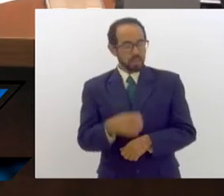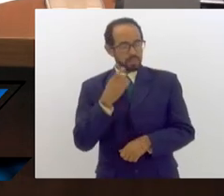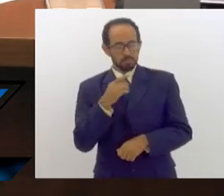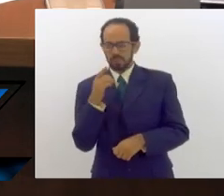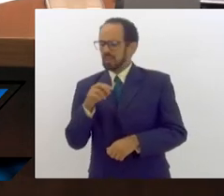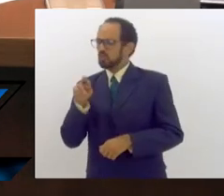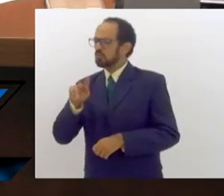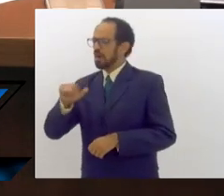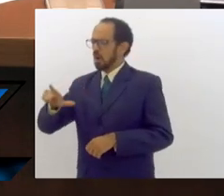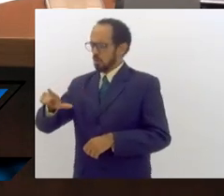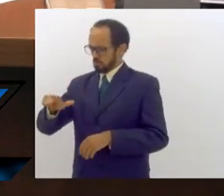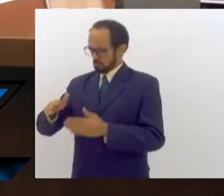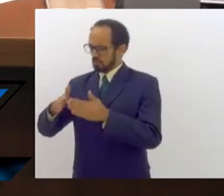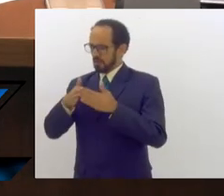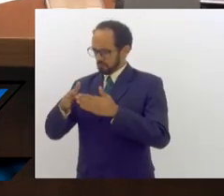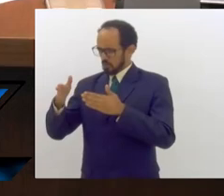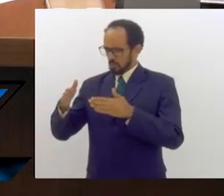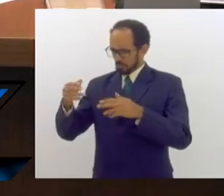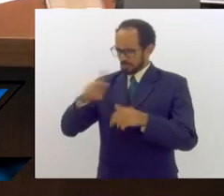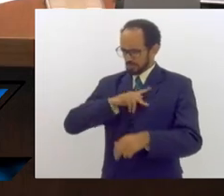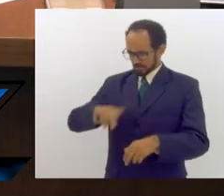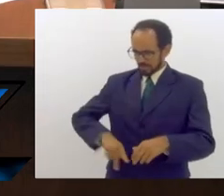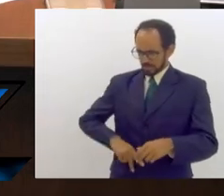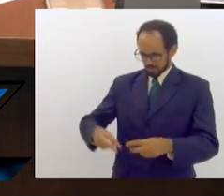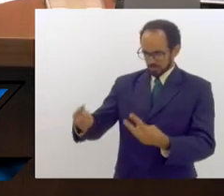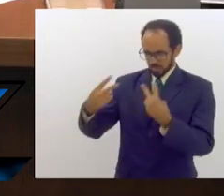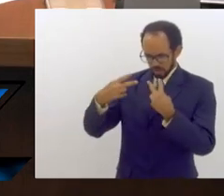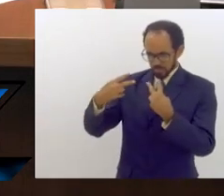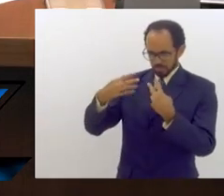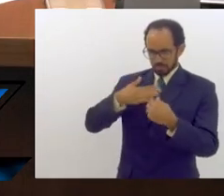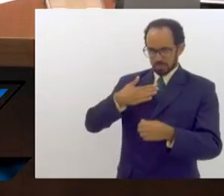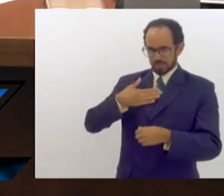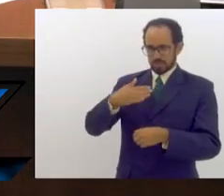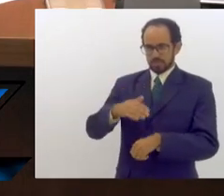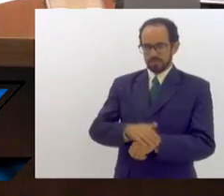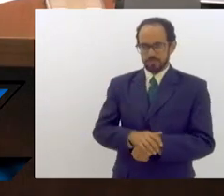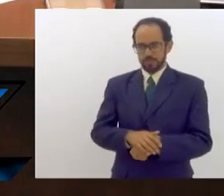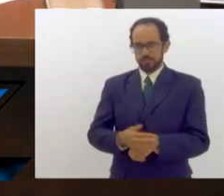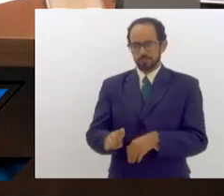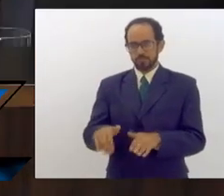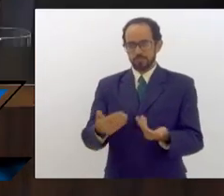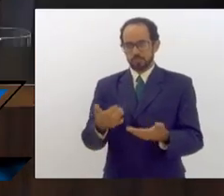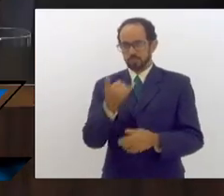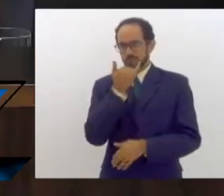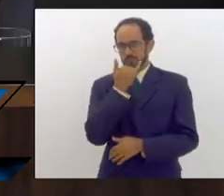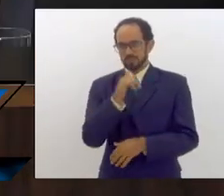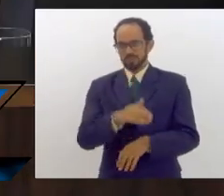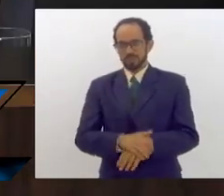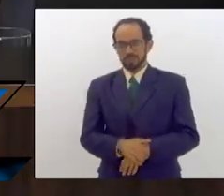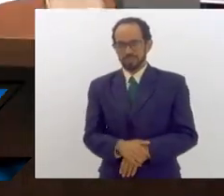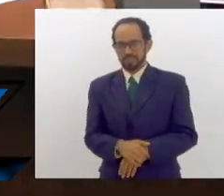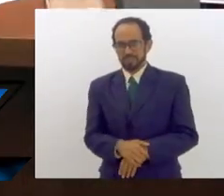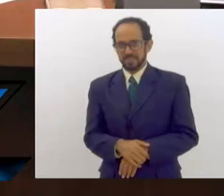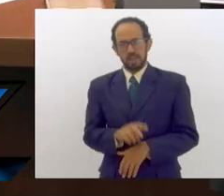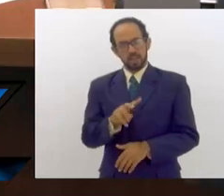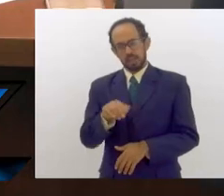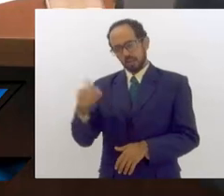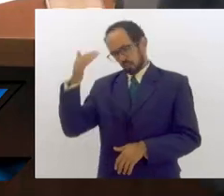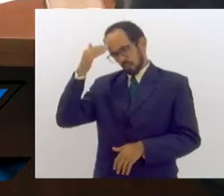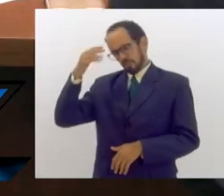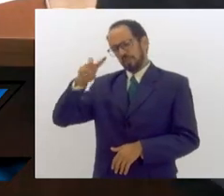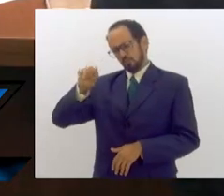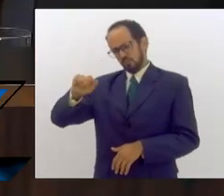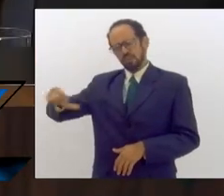pouquinho de atenção para mim desculpe tá então é só para dizer isso a culpa é de Val sempre de volta